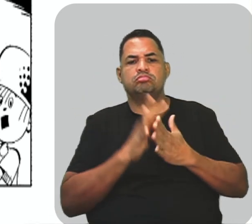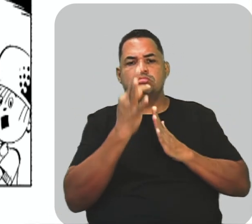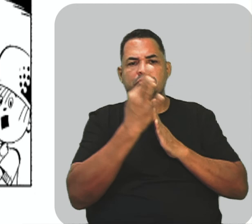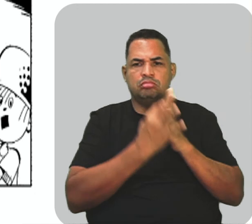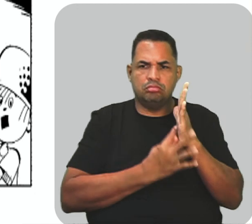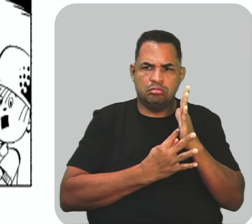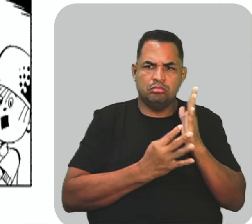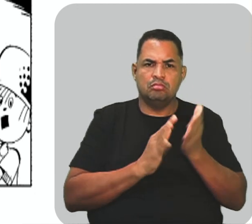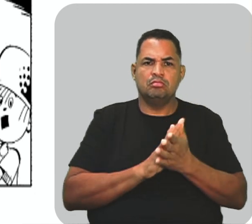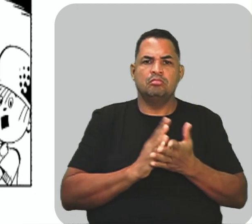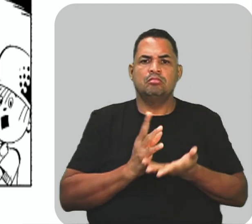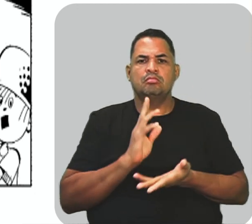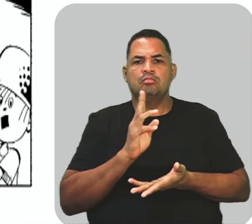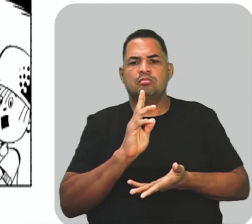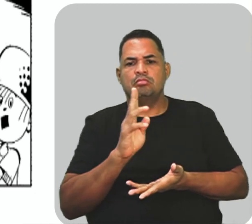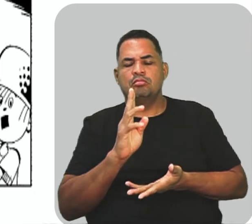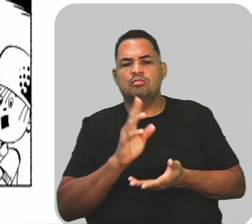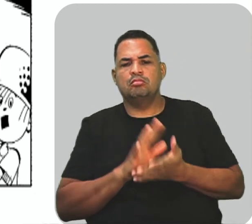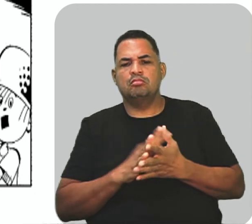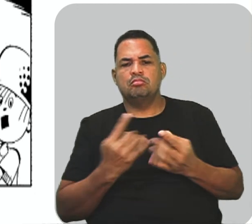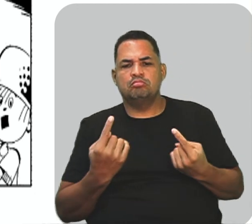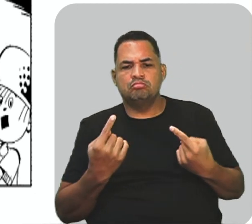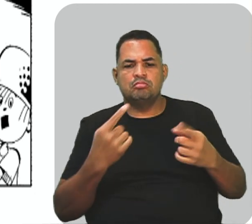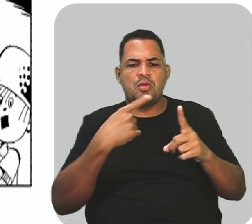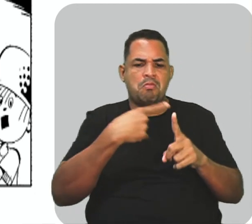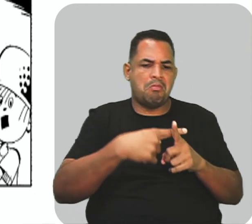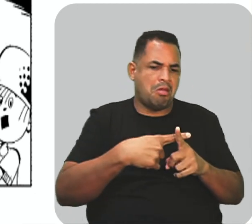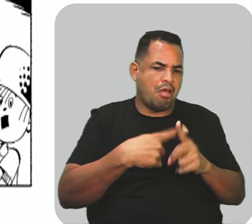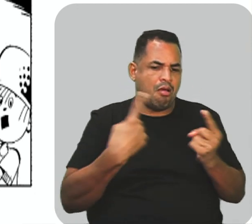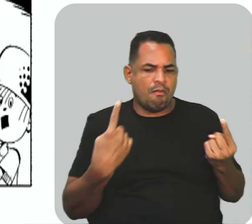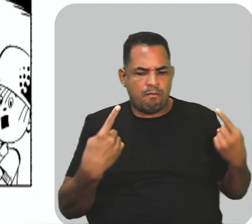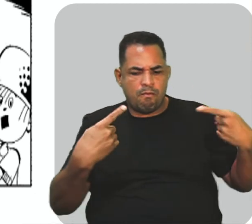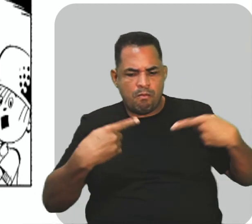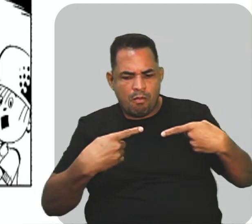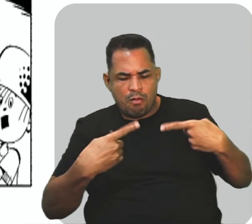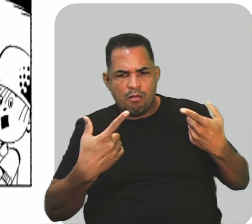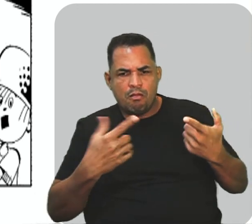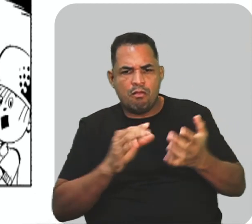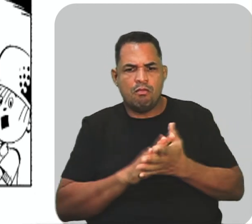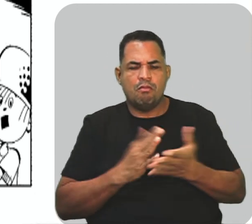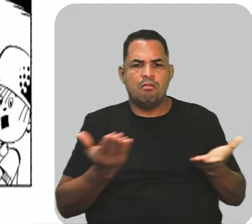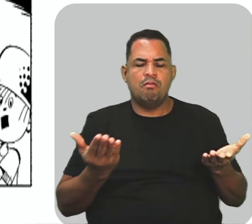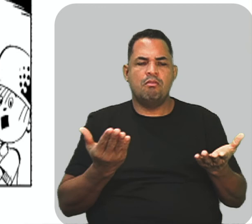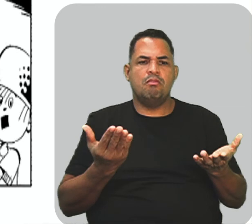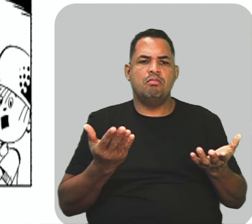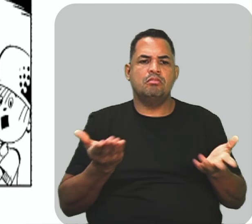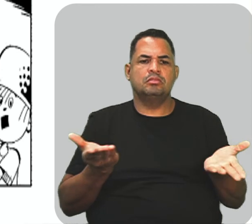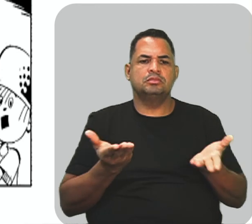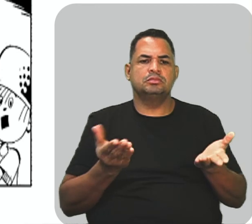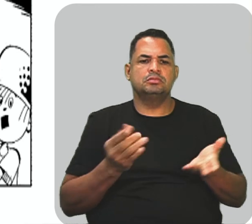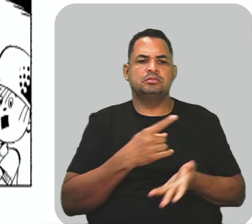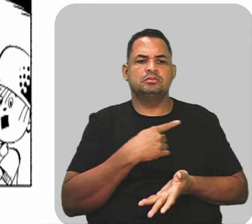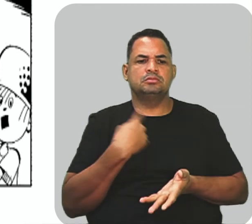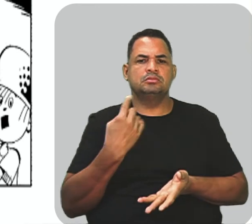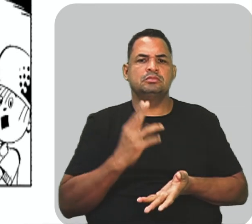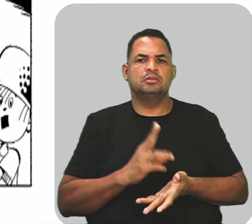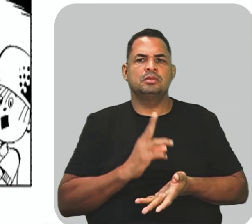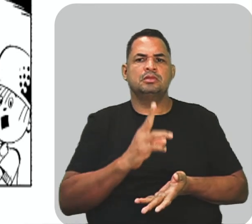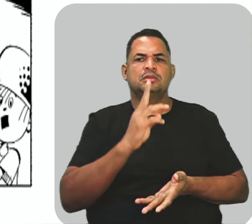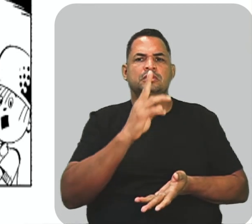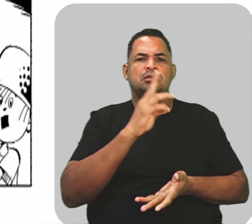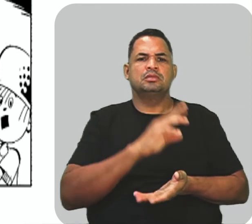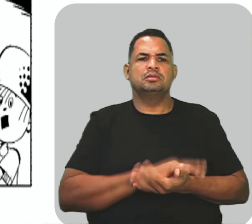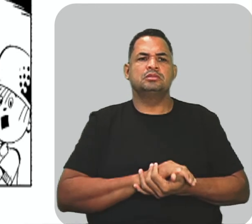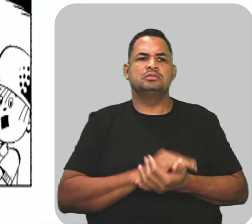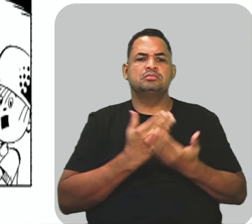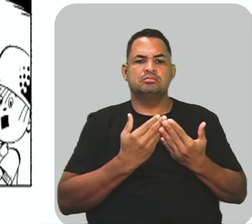texto, sempre em sentido de adição ou de oposição, tá? E aí, nesse caso, nós vamos seguindo,